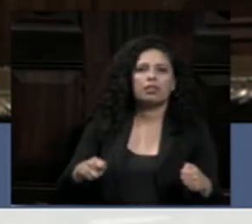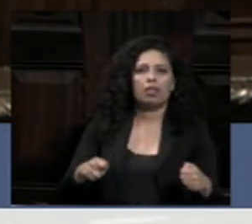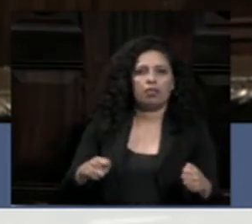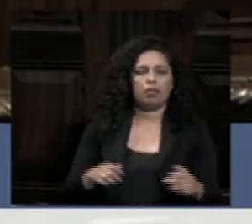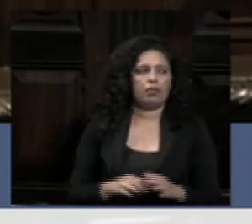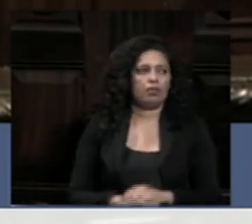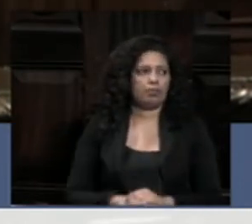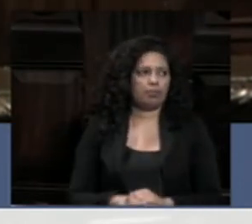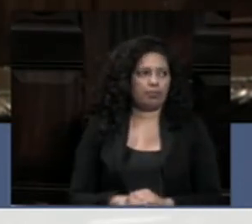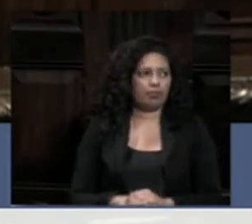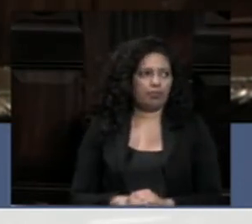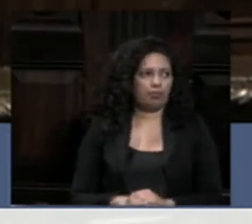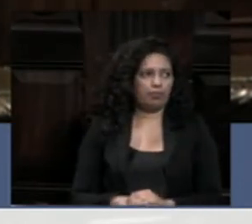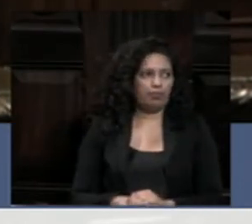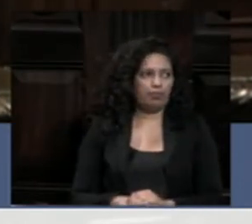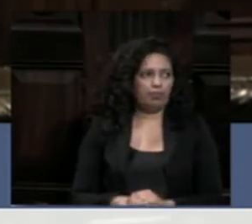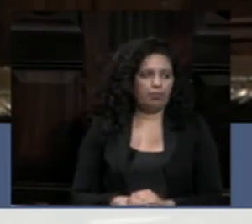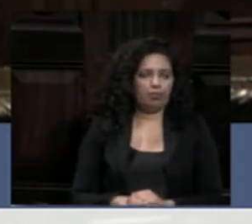é uma